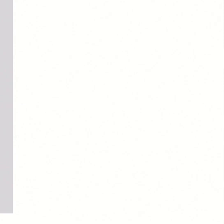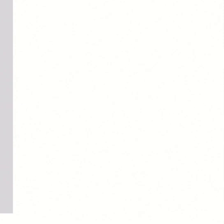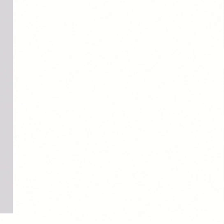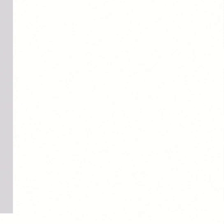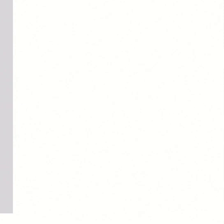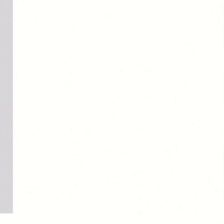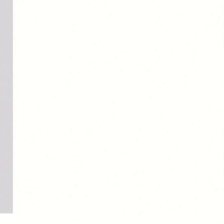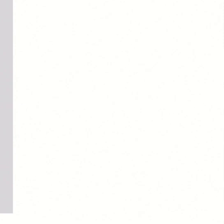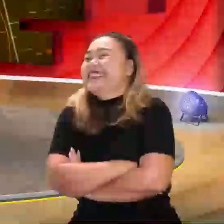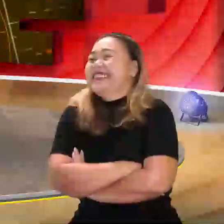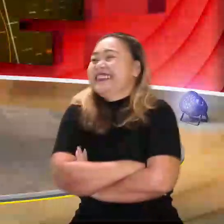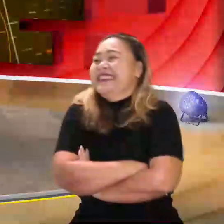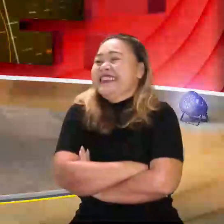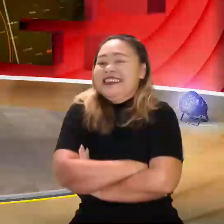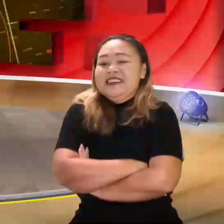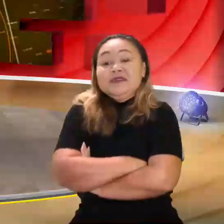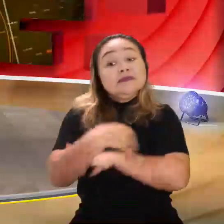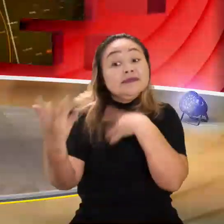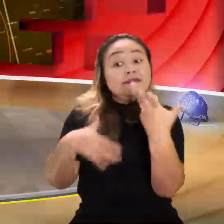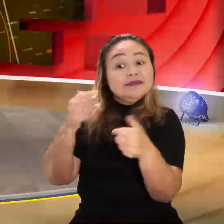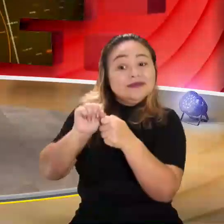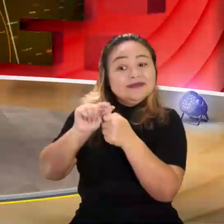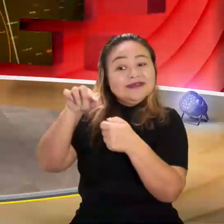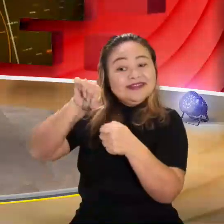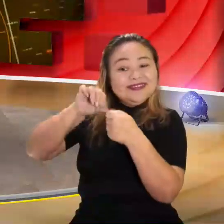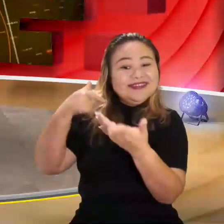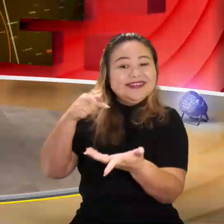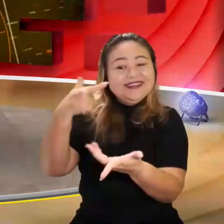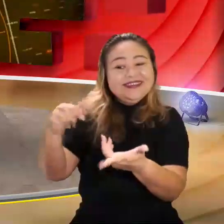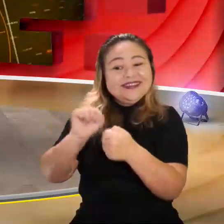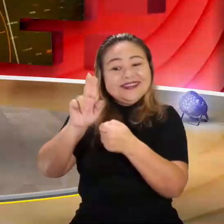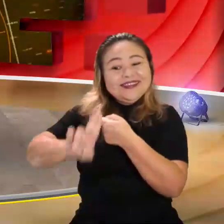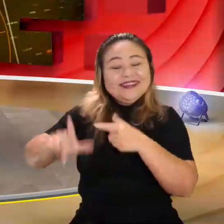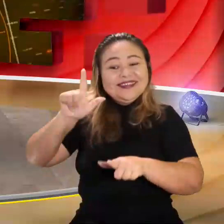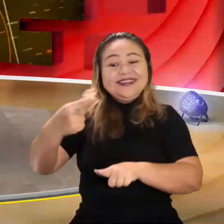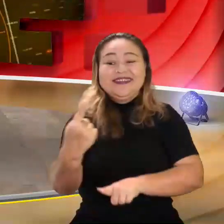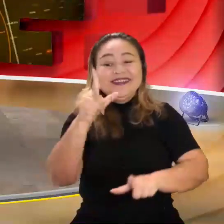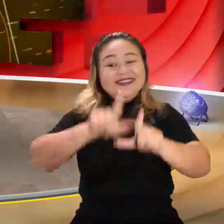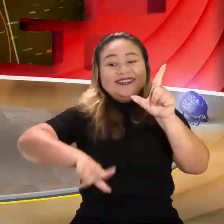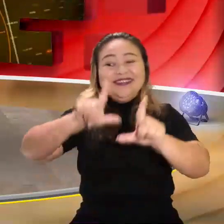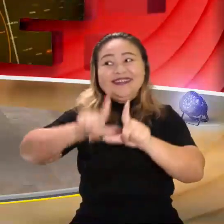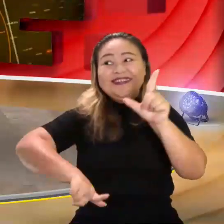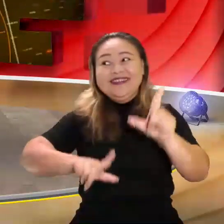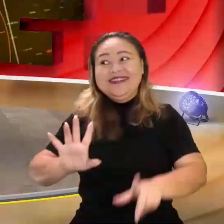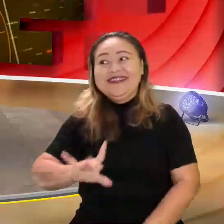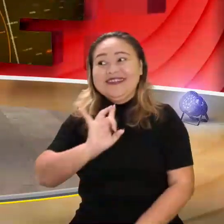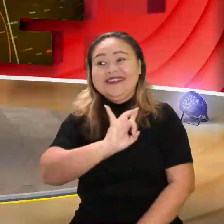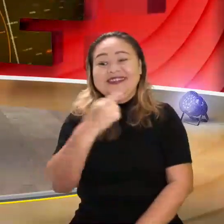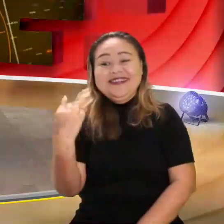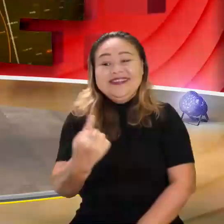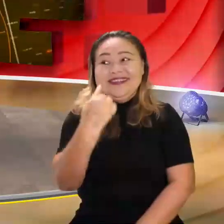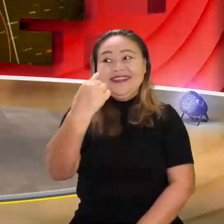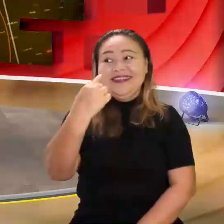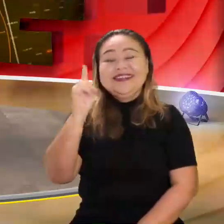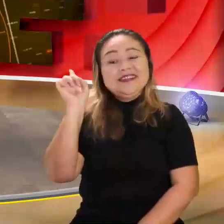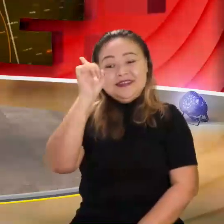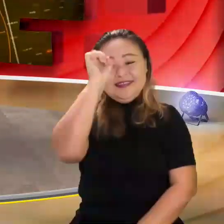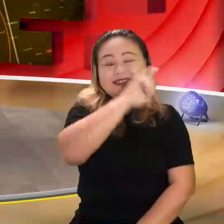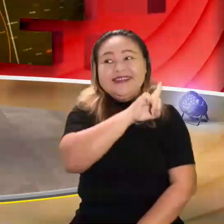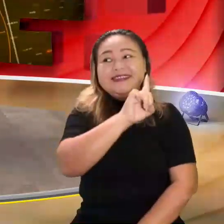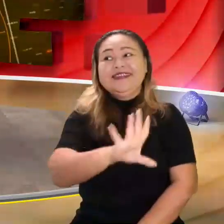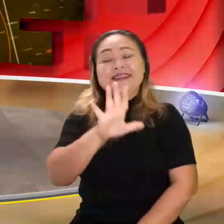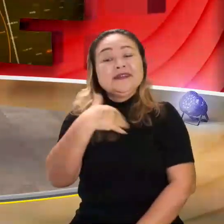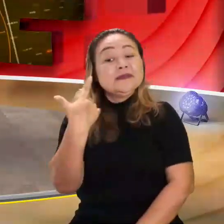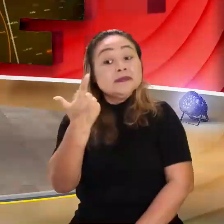por aqui. Como é possível ir de 98 para o 72 usando uma letrinha só? Como? Essa aí tá difícil,